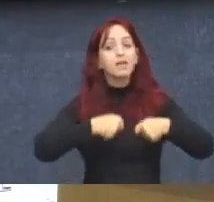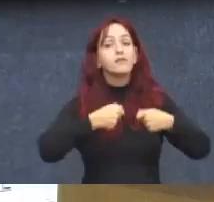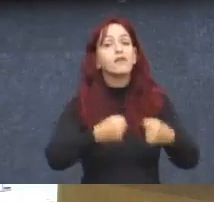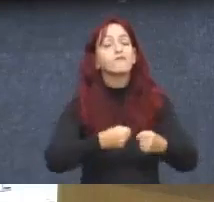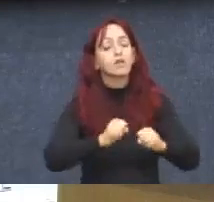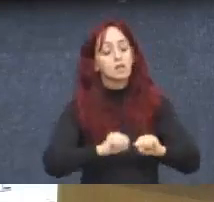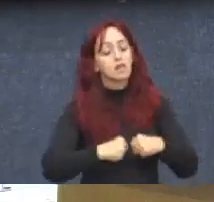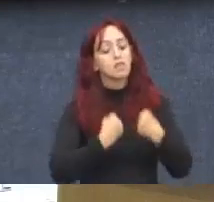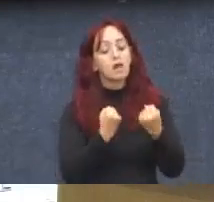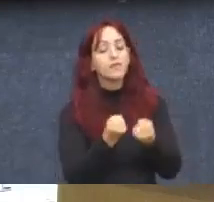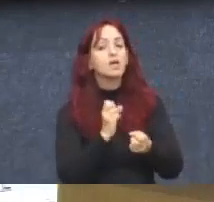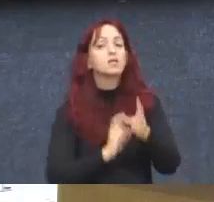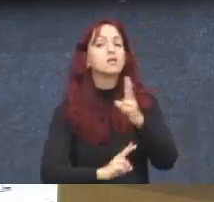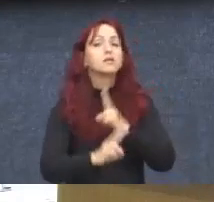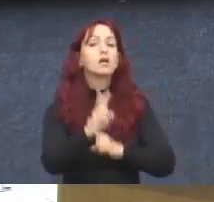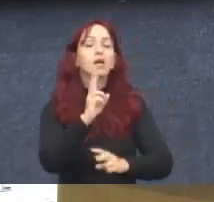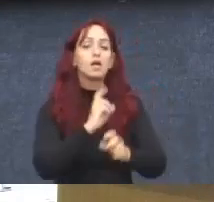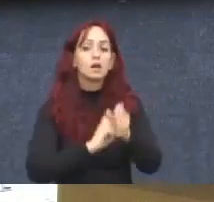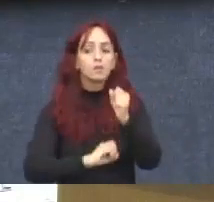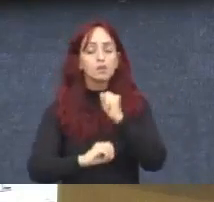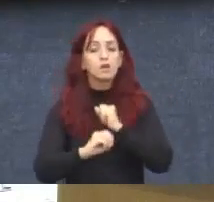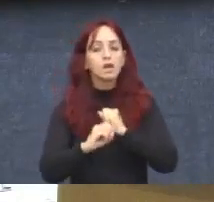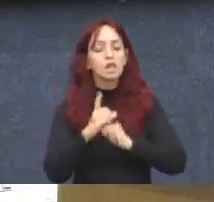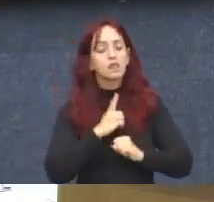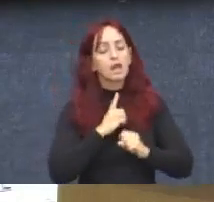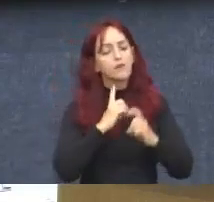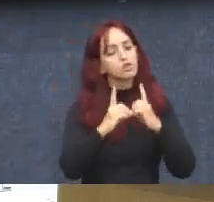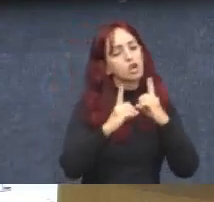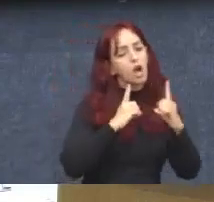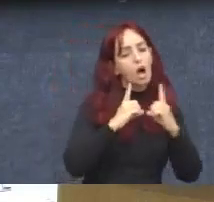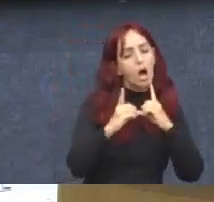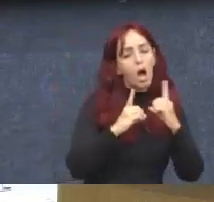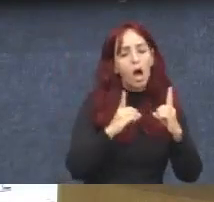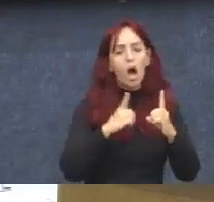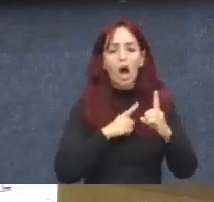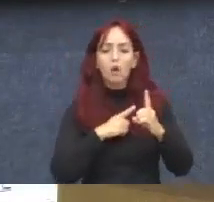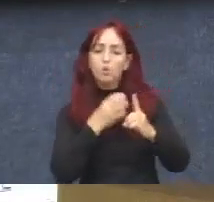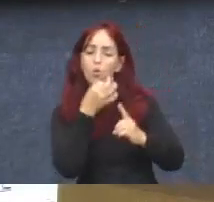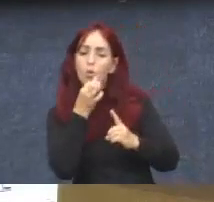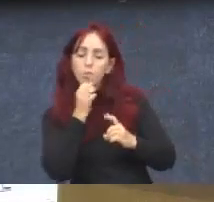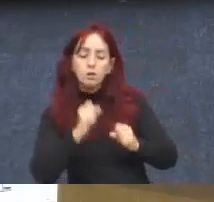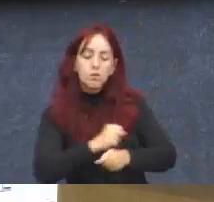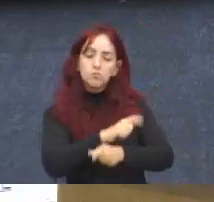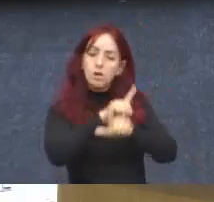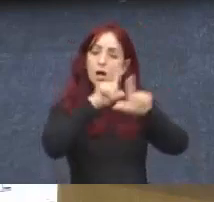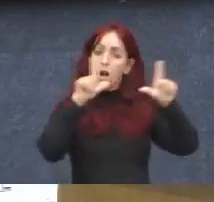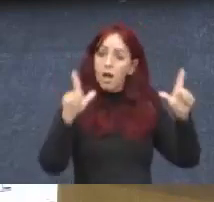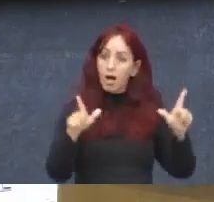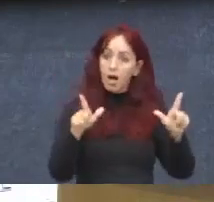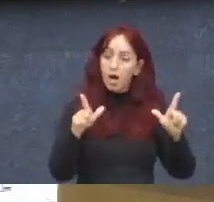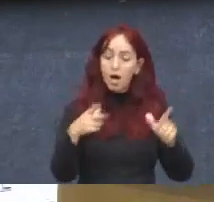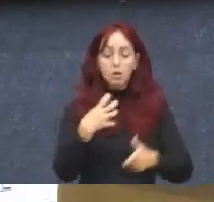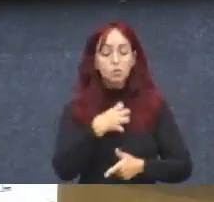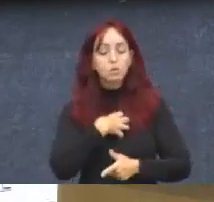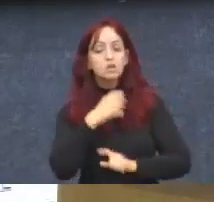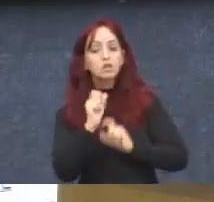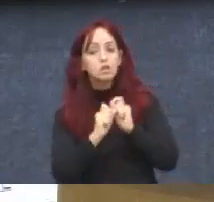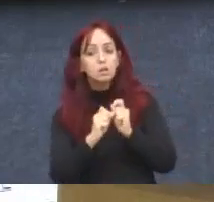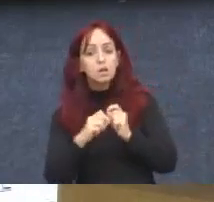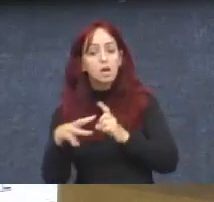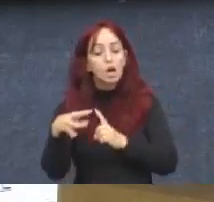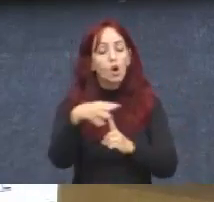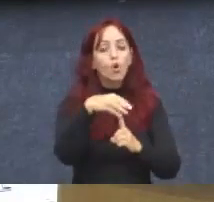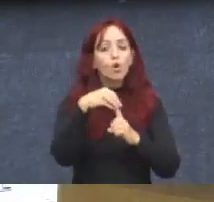sentido da convergência, do diálogo, da transparência, no sentido de unificar